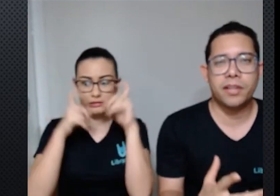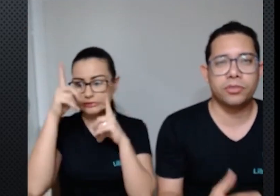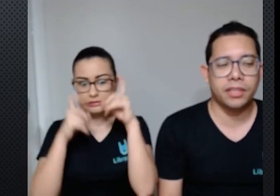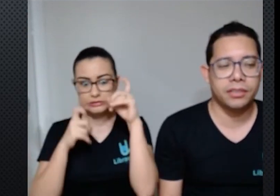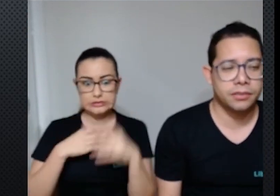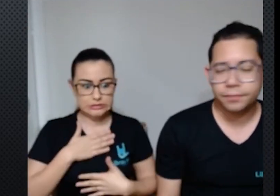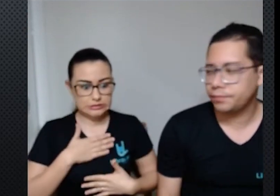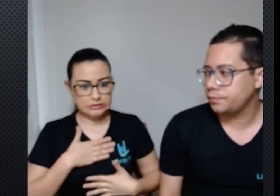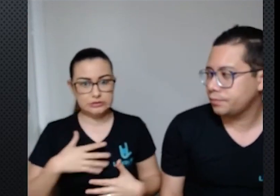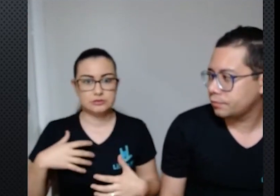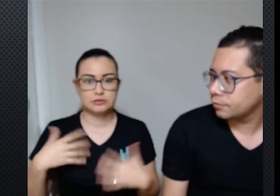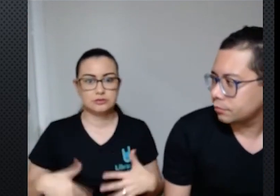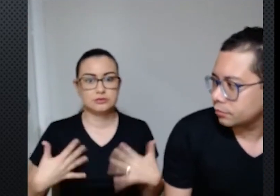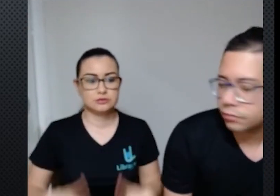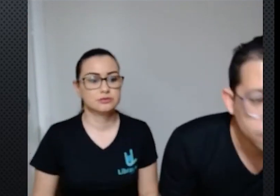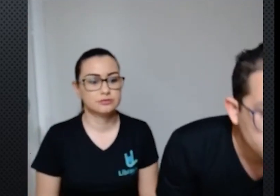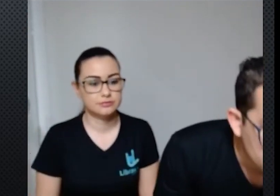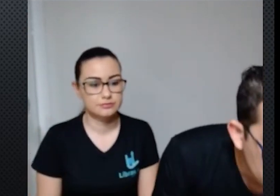suas expressões.